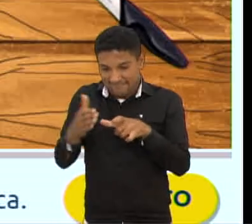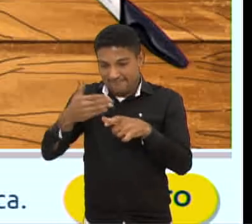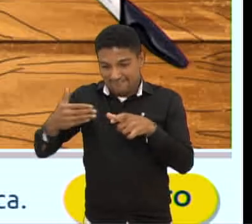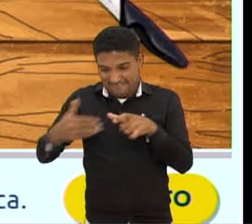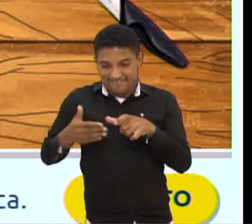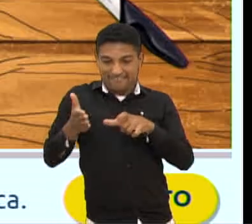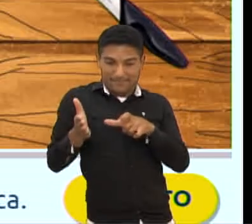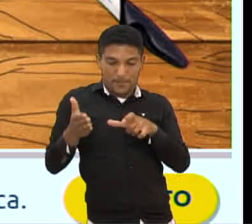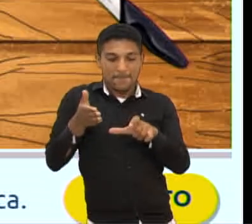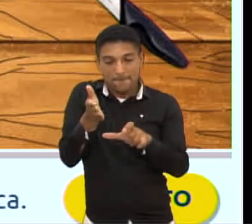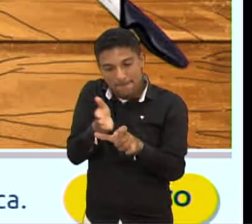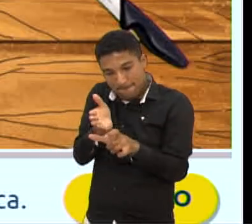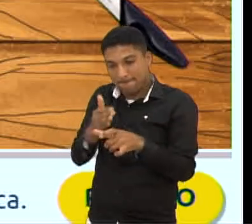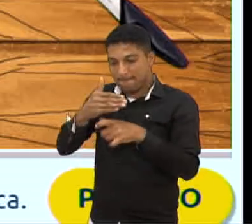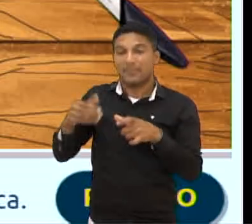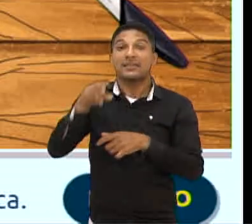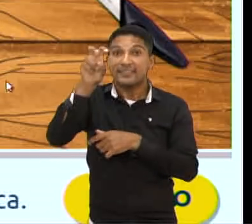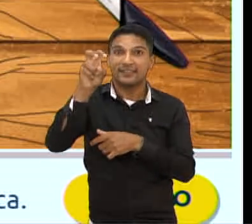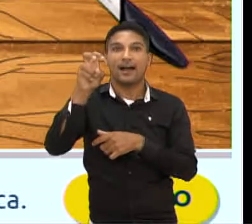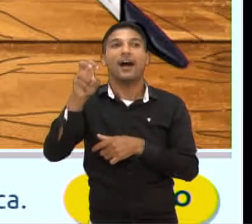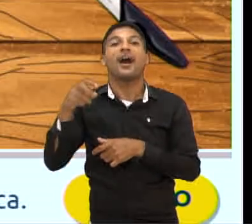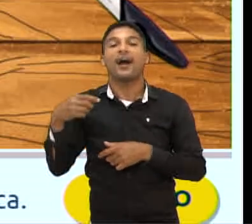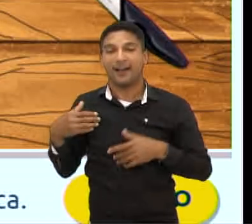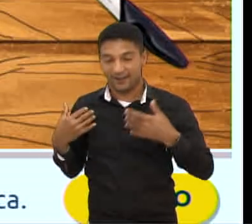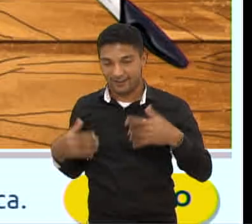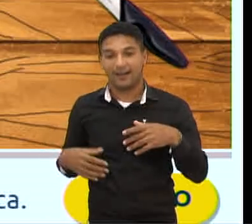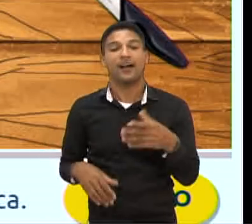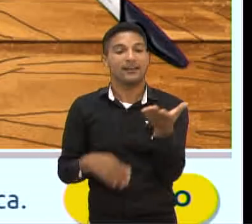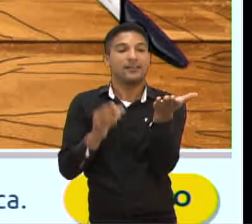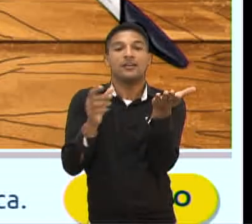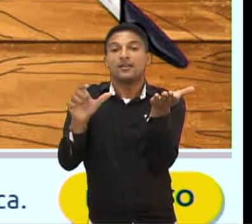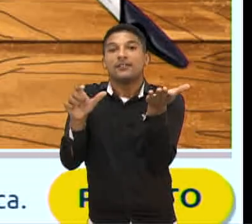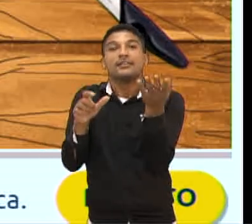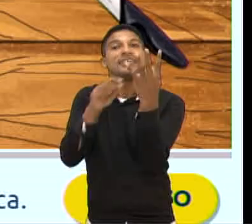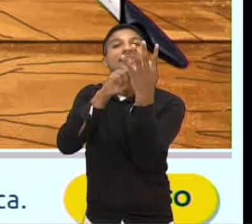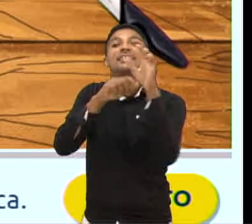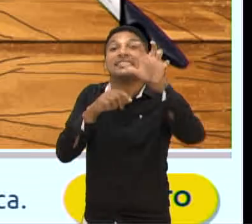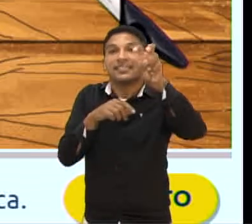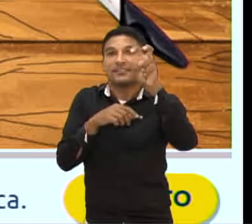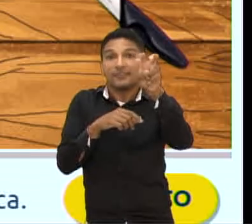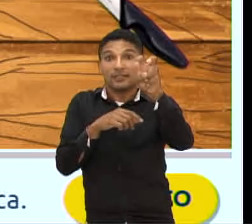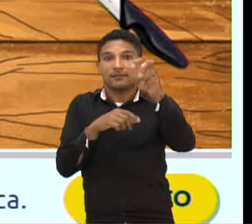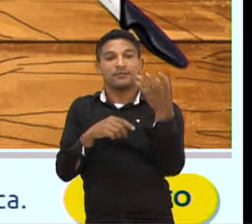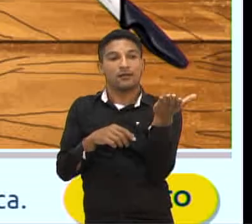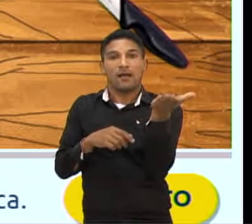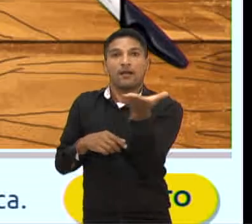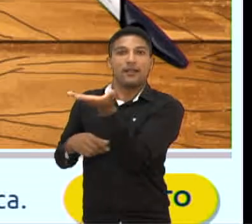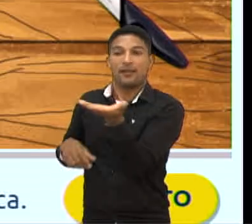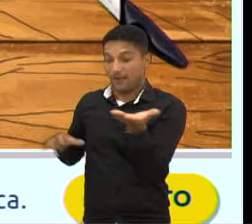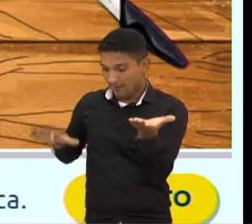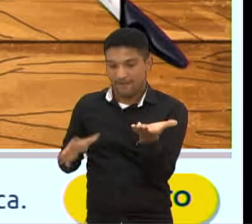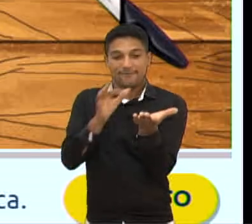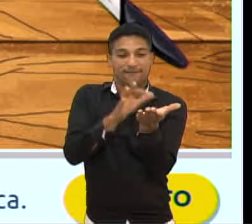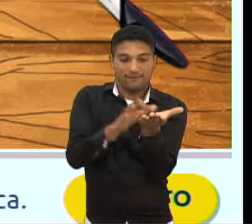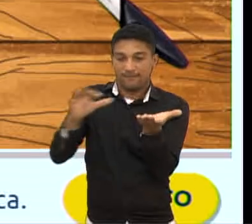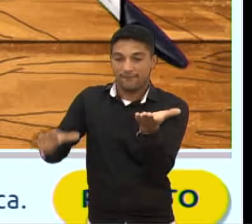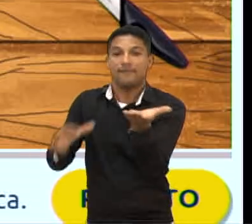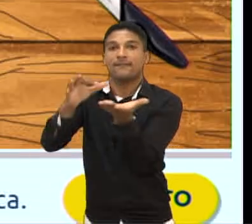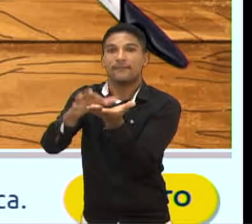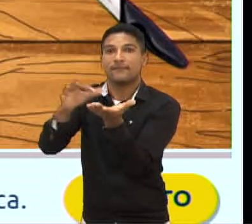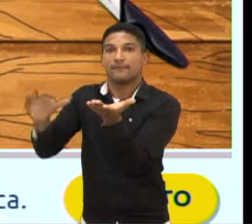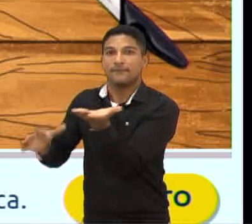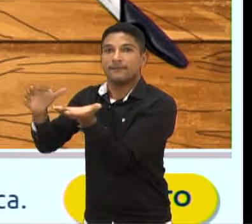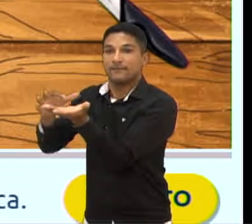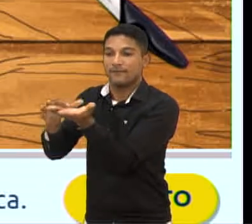parte, 1/5 para um prato, outro 1/5 para o outro prato, e outro 1/5 para o outro, e outro